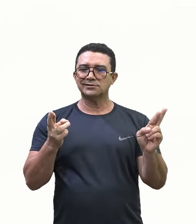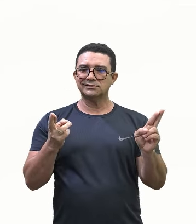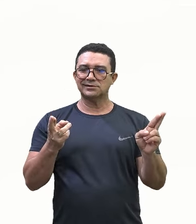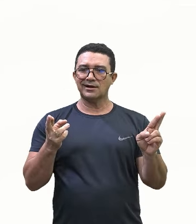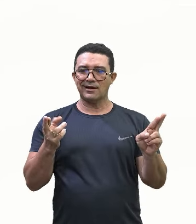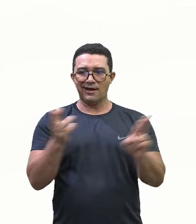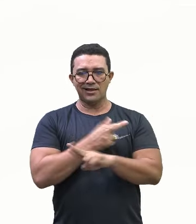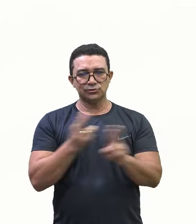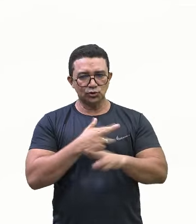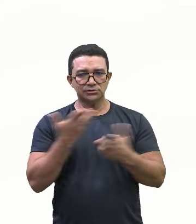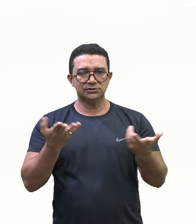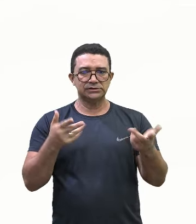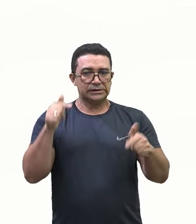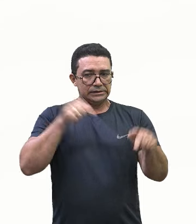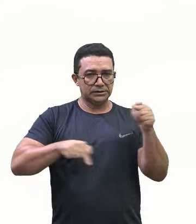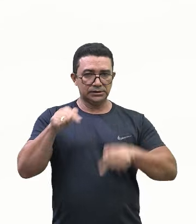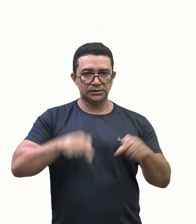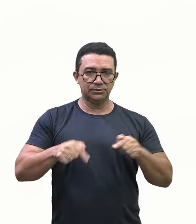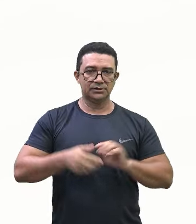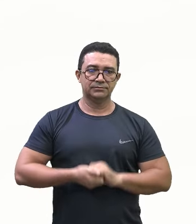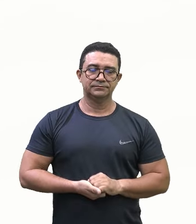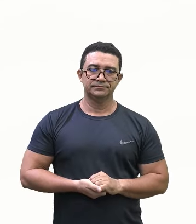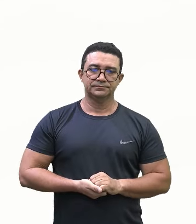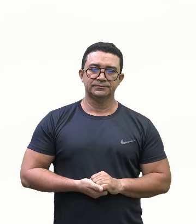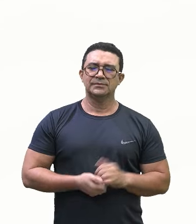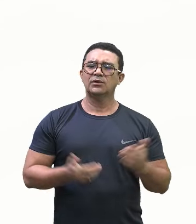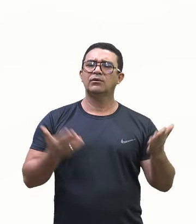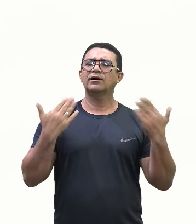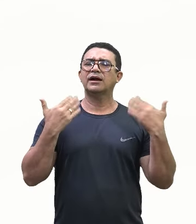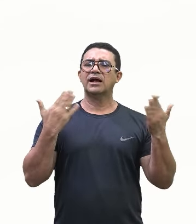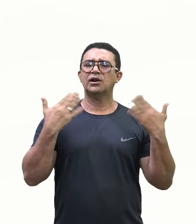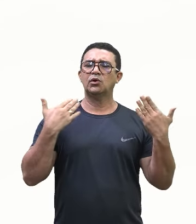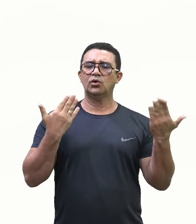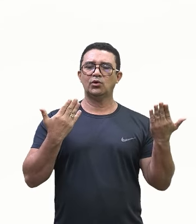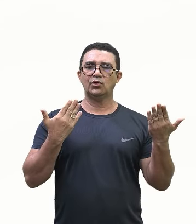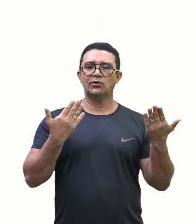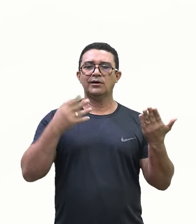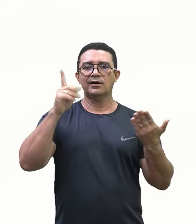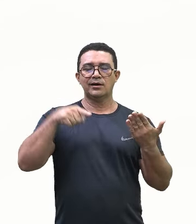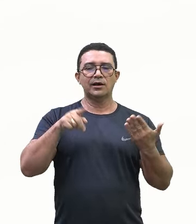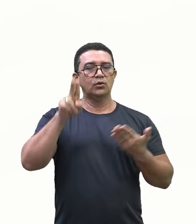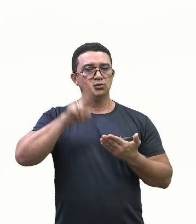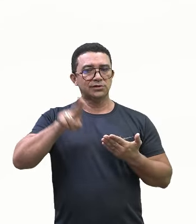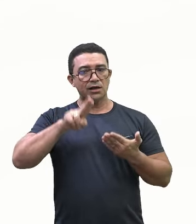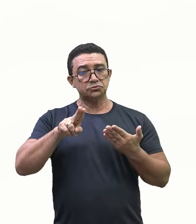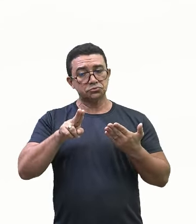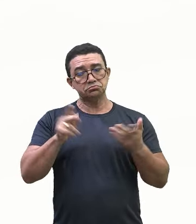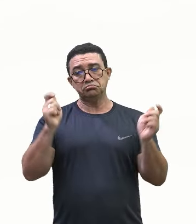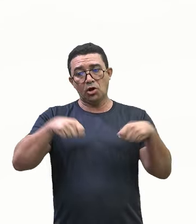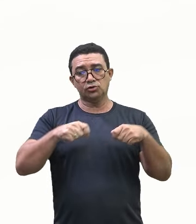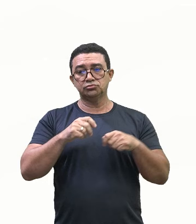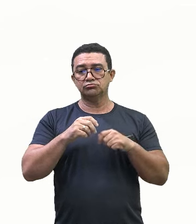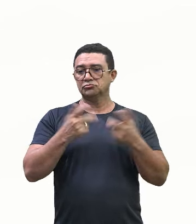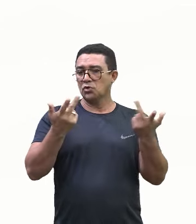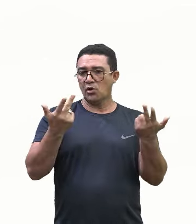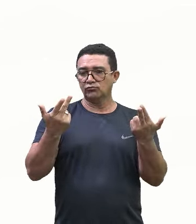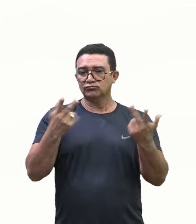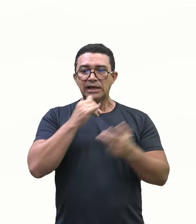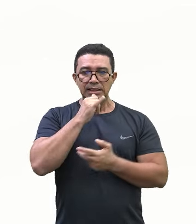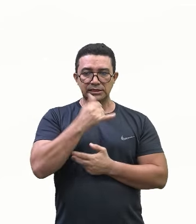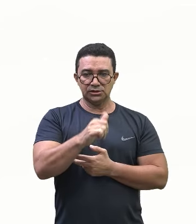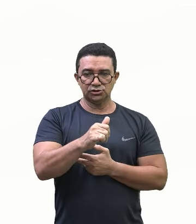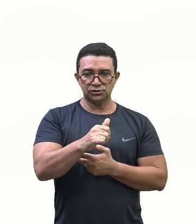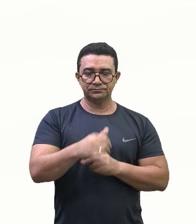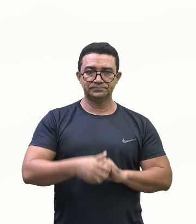note, esse calor na química é utilizado como energia. Tá? Então, nós